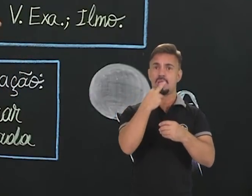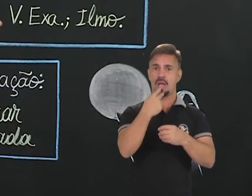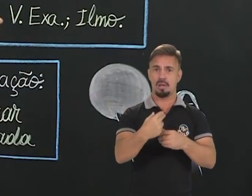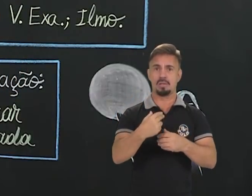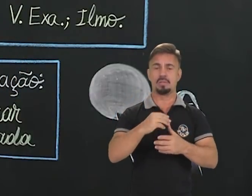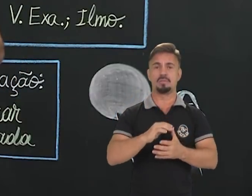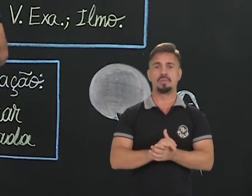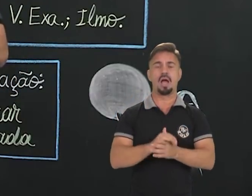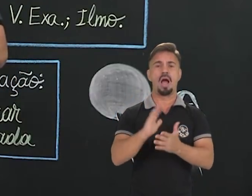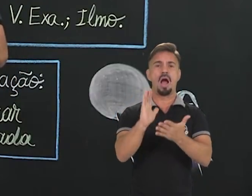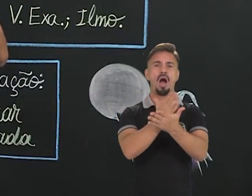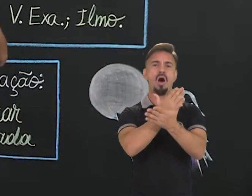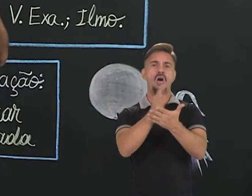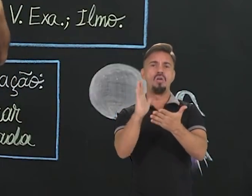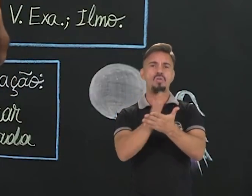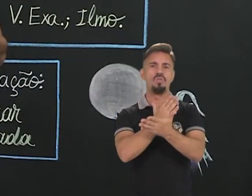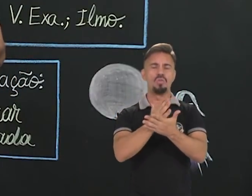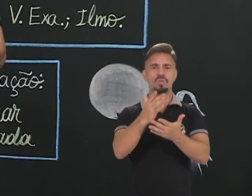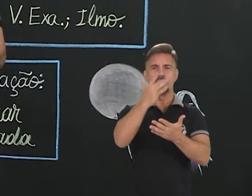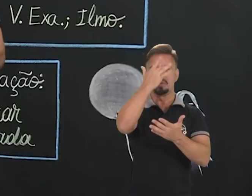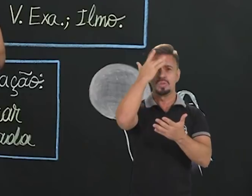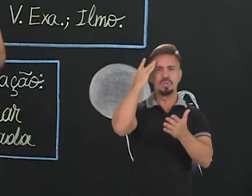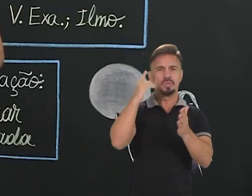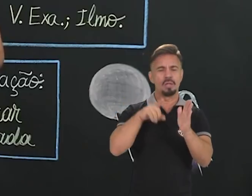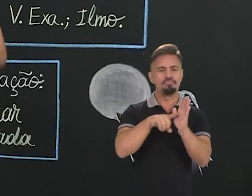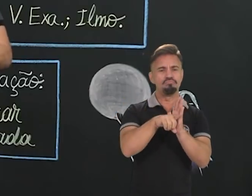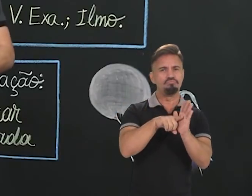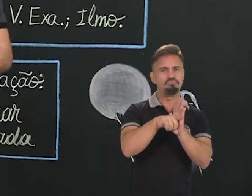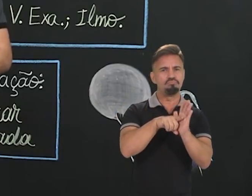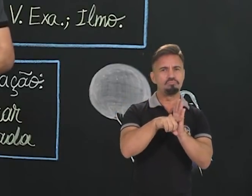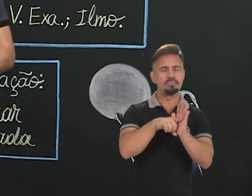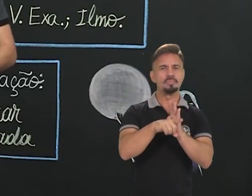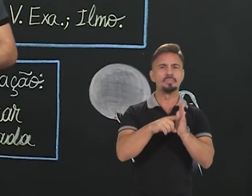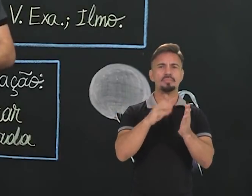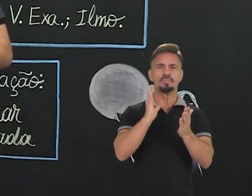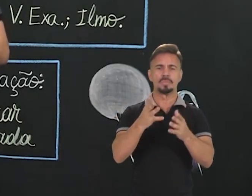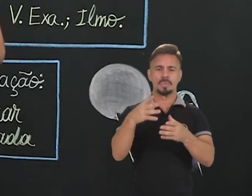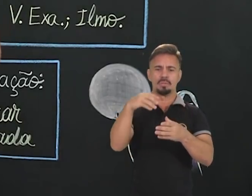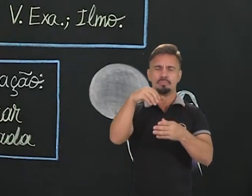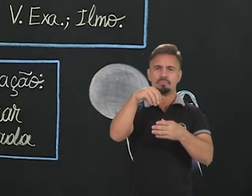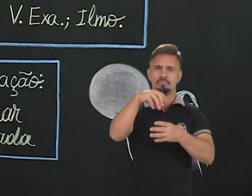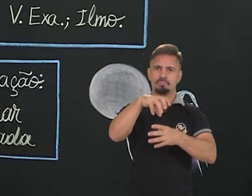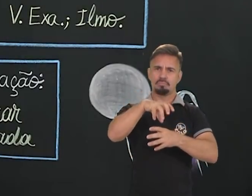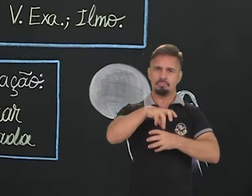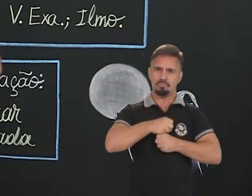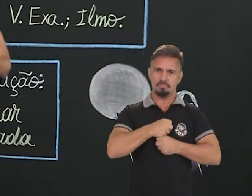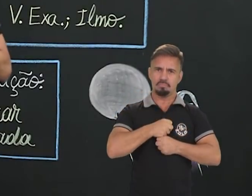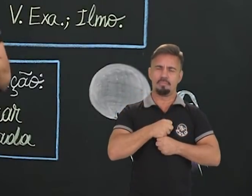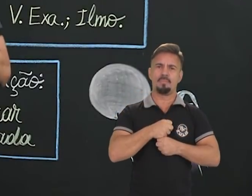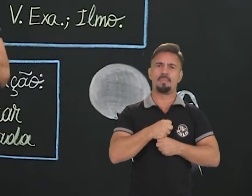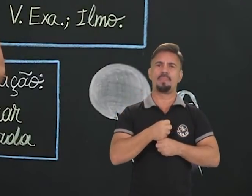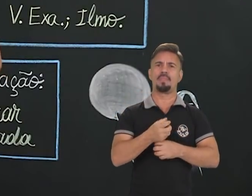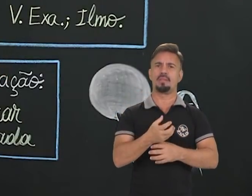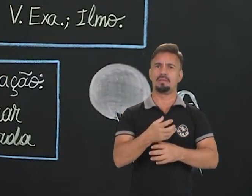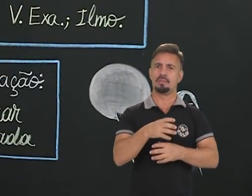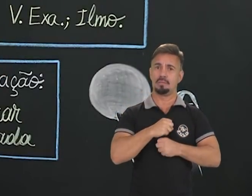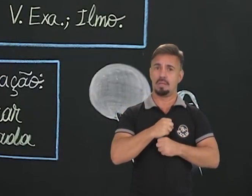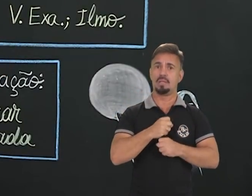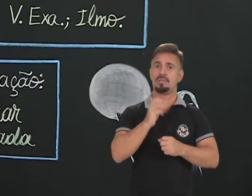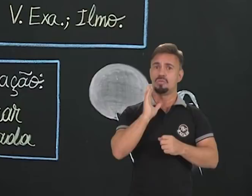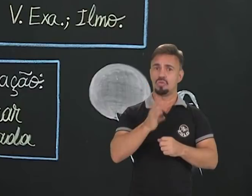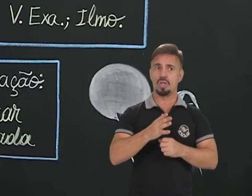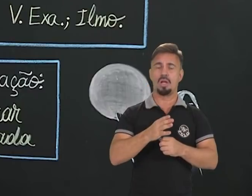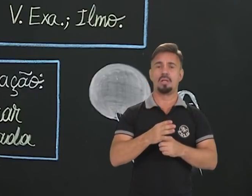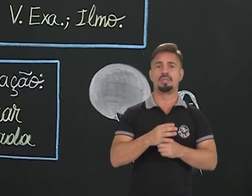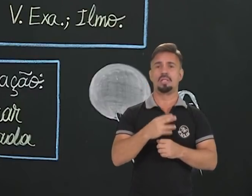idioma. Alguns desses neologismos, ao longo do tempo, foram sendo cristalizados, foram sendo, de alguma forma,